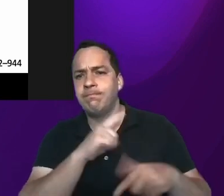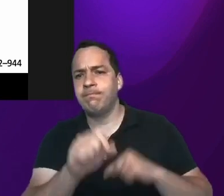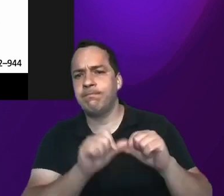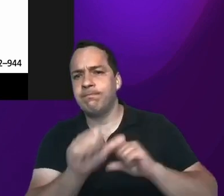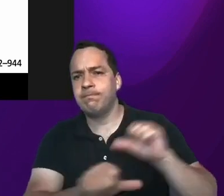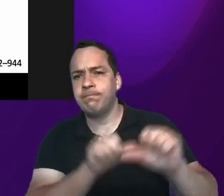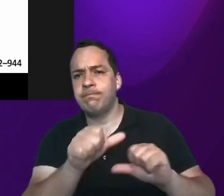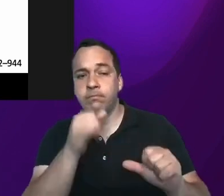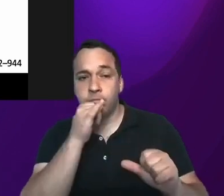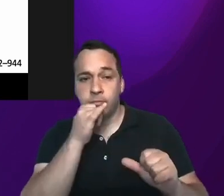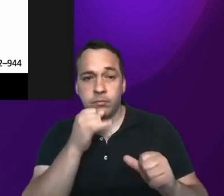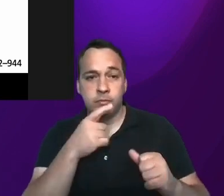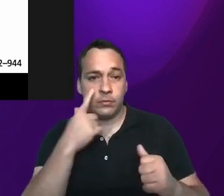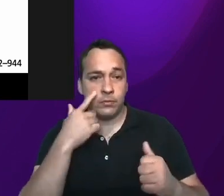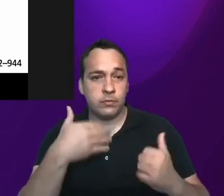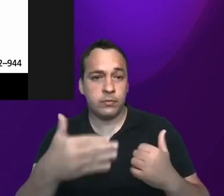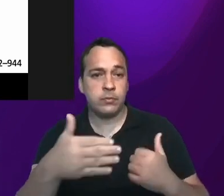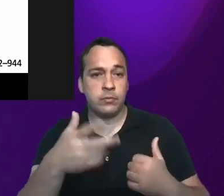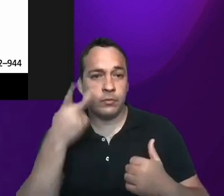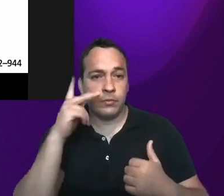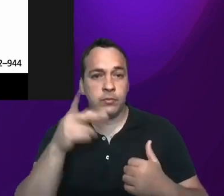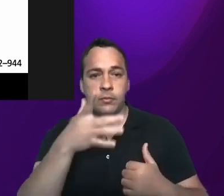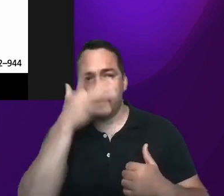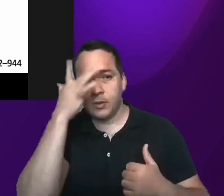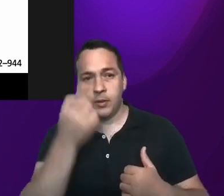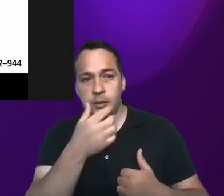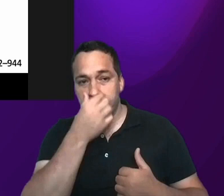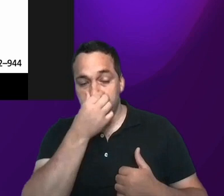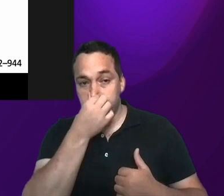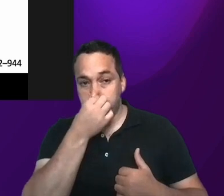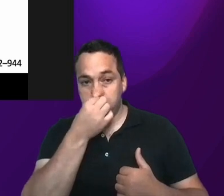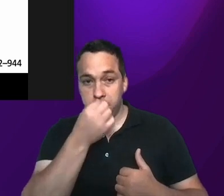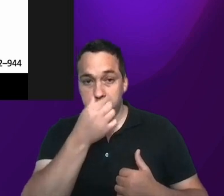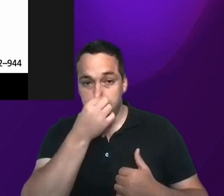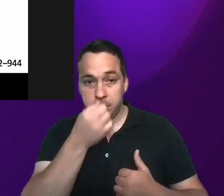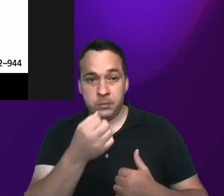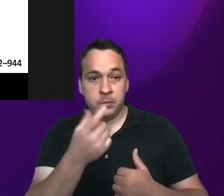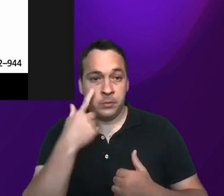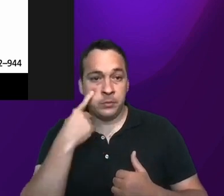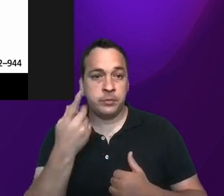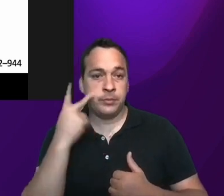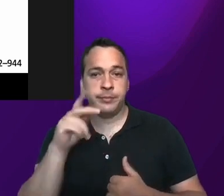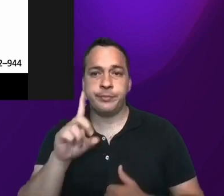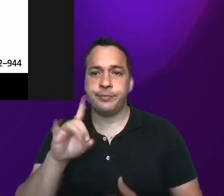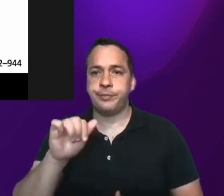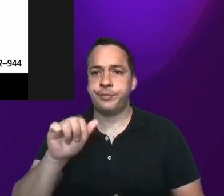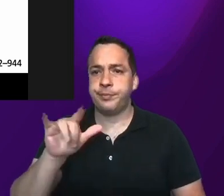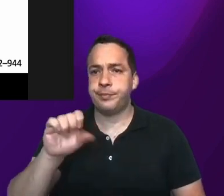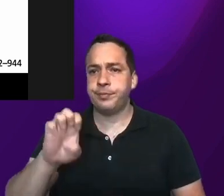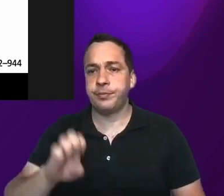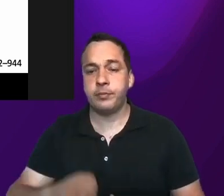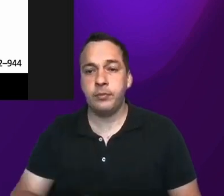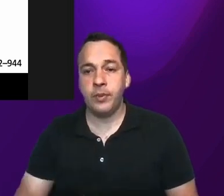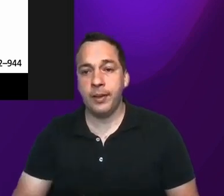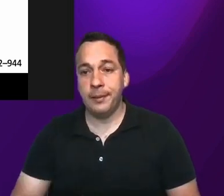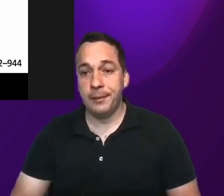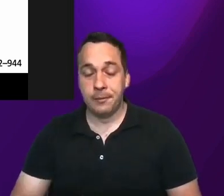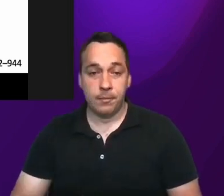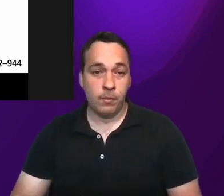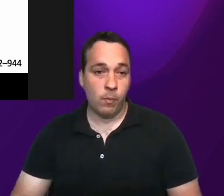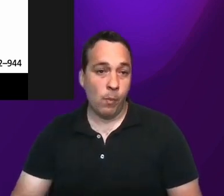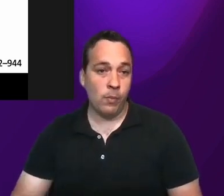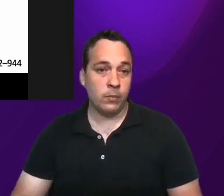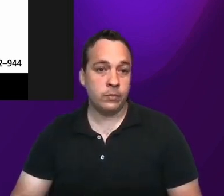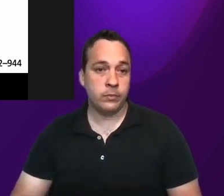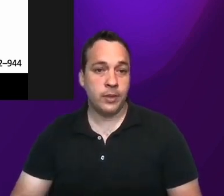na mortalidade de 2 ou mais paredes miocárdicas durante a diálise. Então, aqui está mostrando